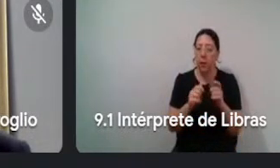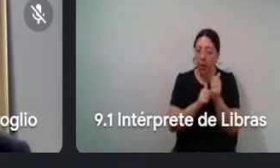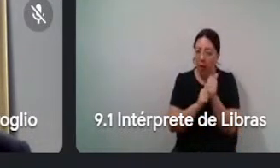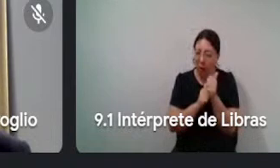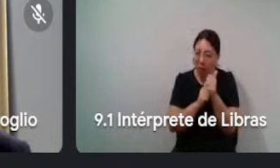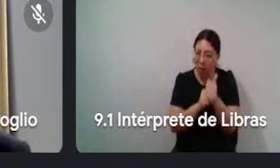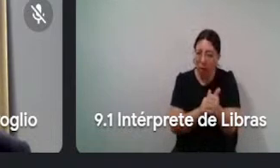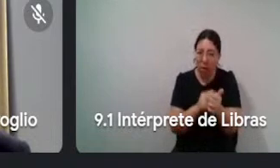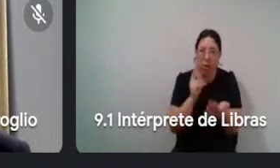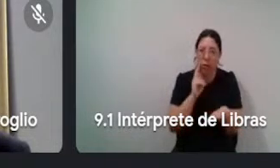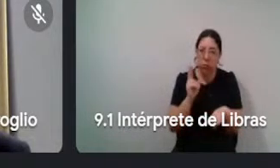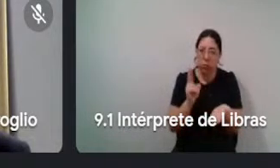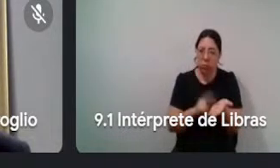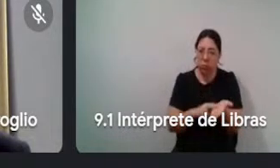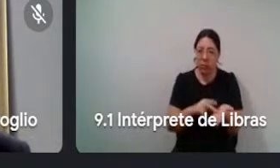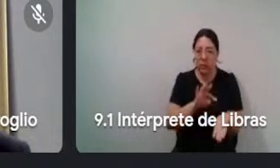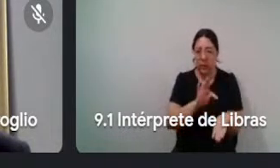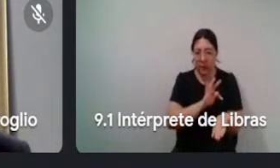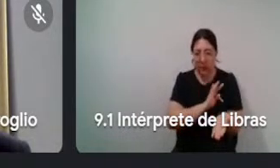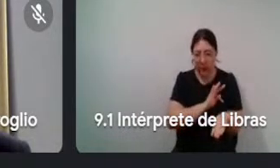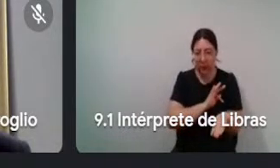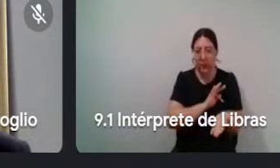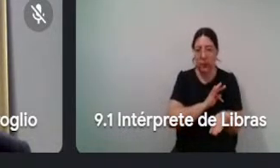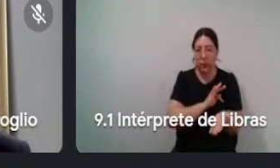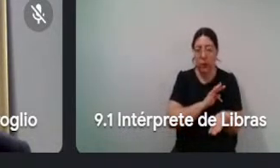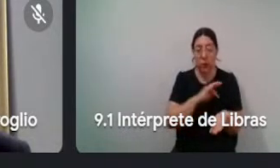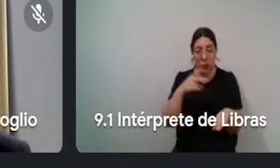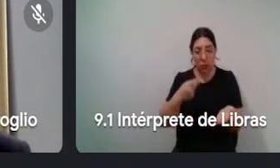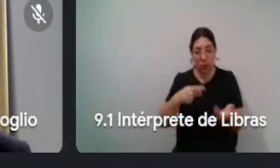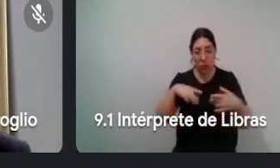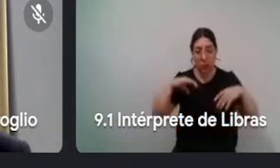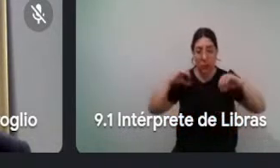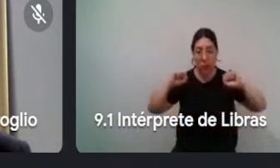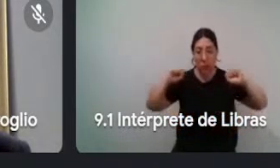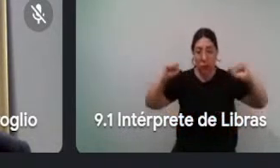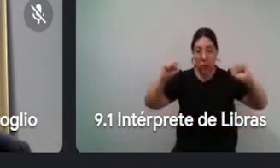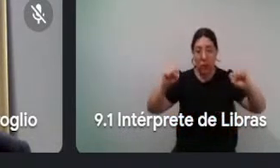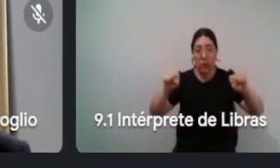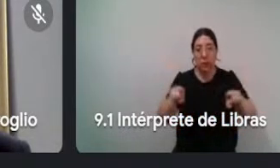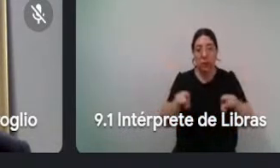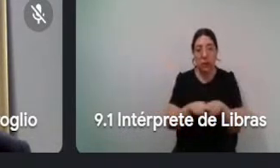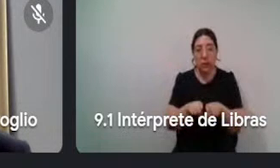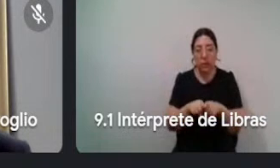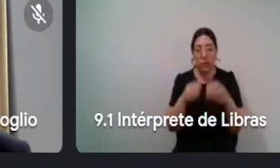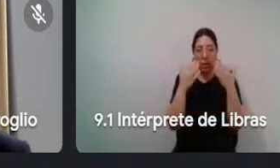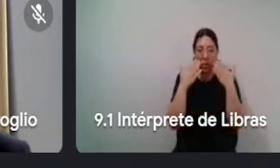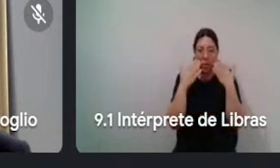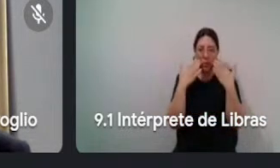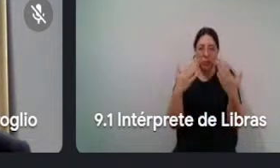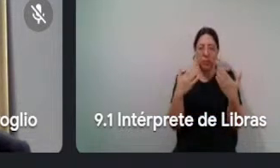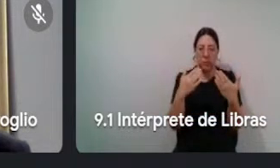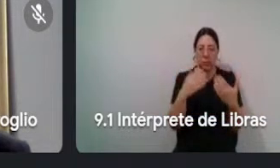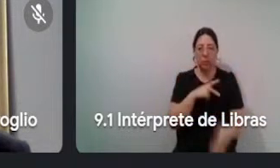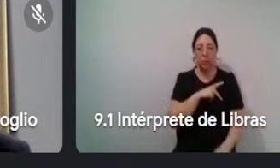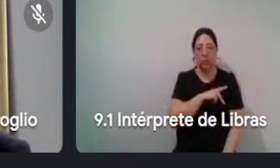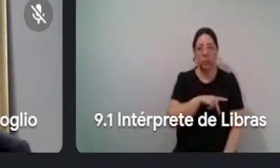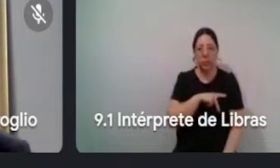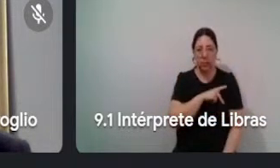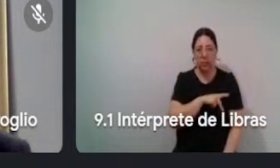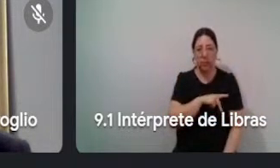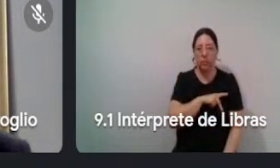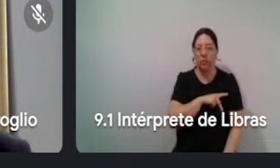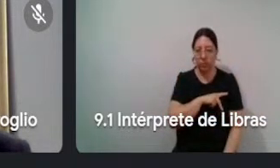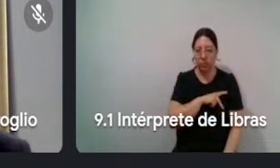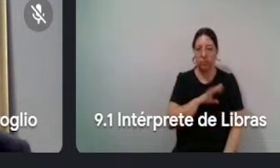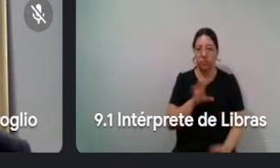de contas desta Corte e a manifestação da Douta Procuradoria Regional Eleitoral